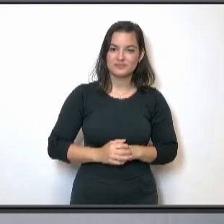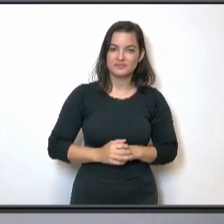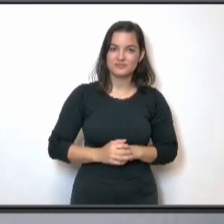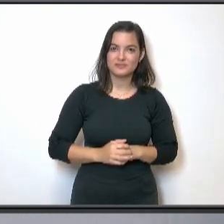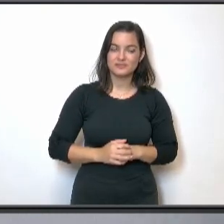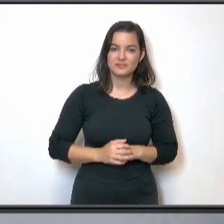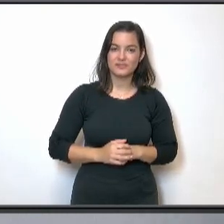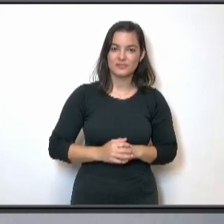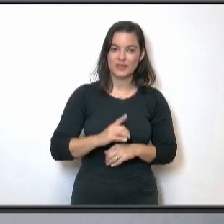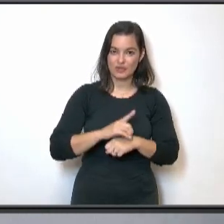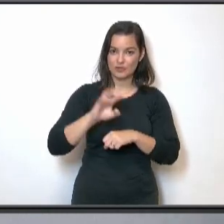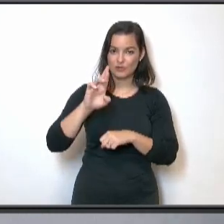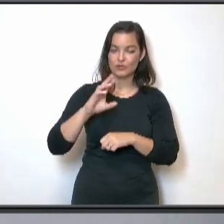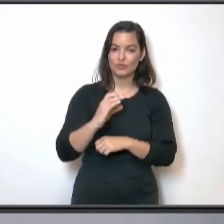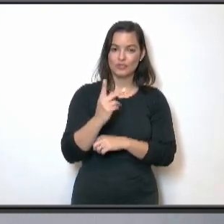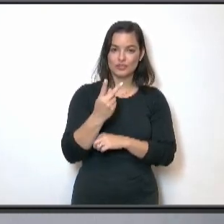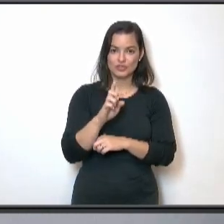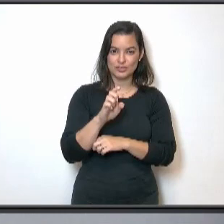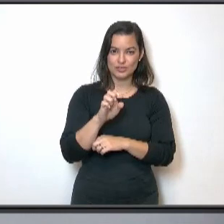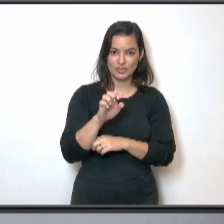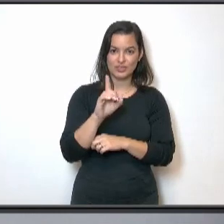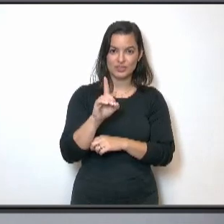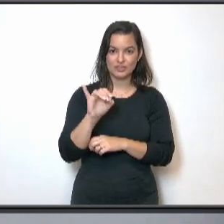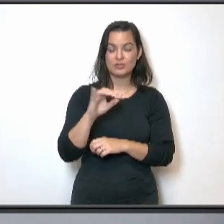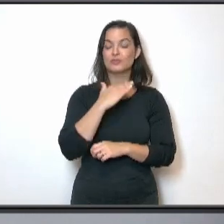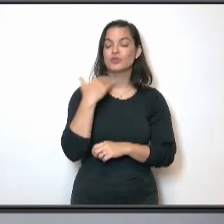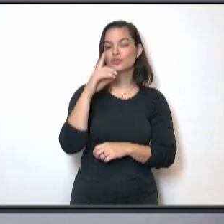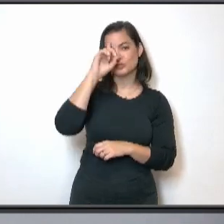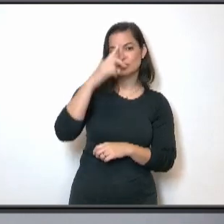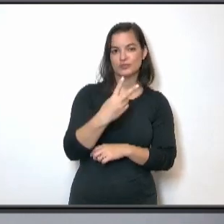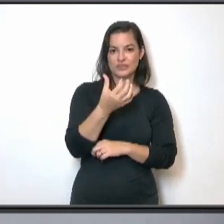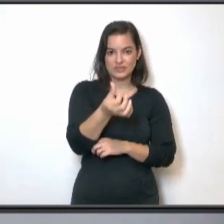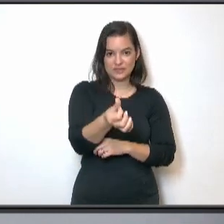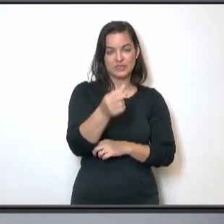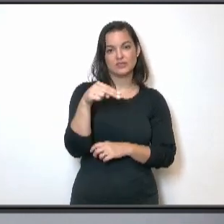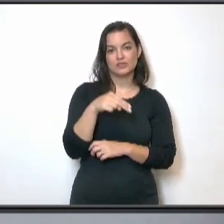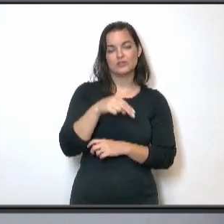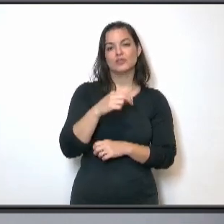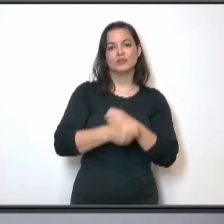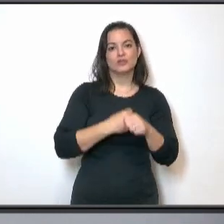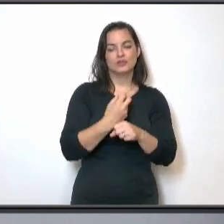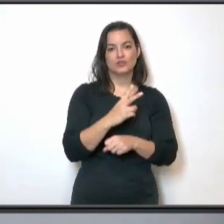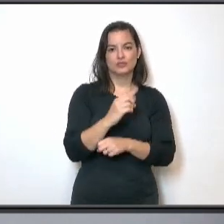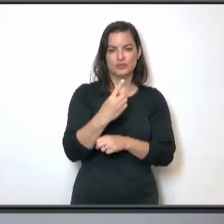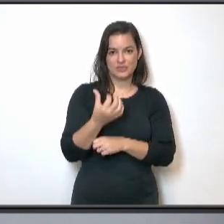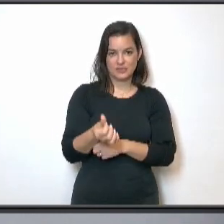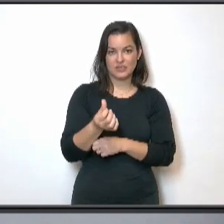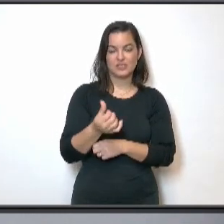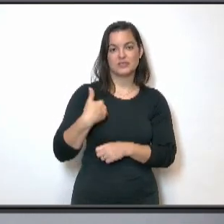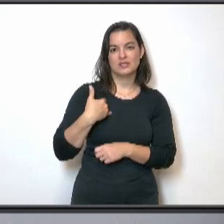Dr. Shed morreu no dia 26 de novembro de 2016, aos 87 anos.